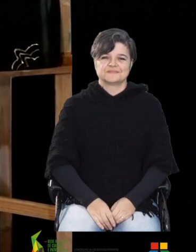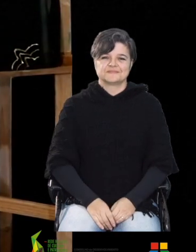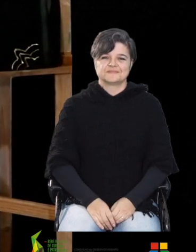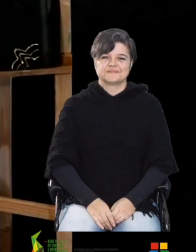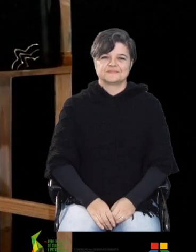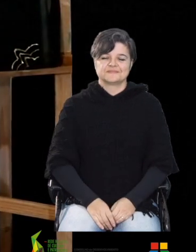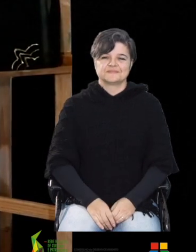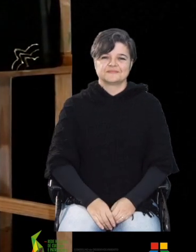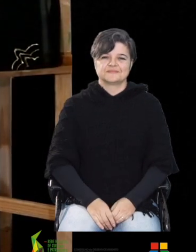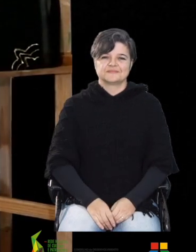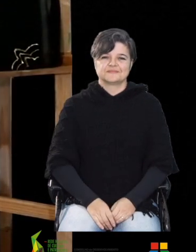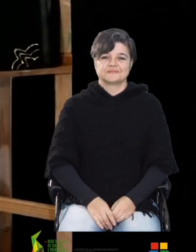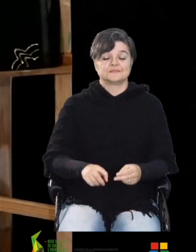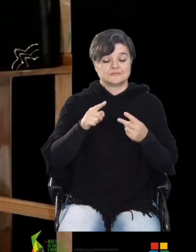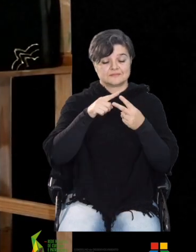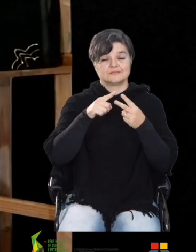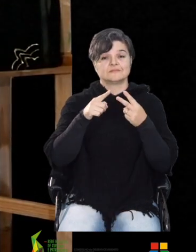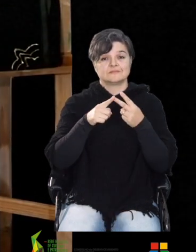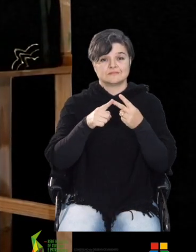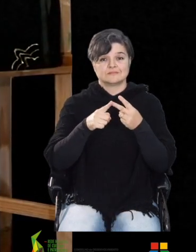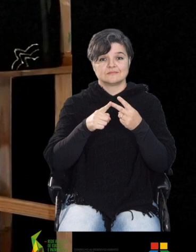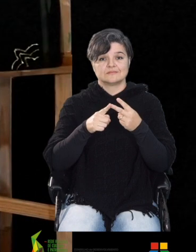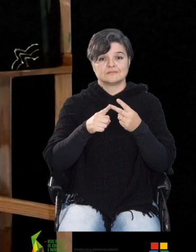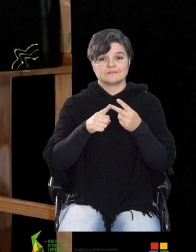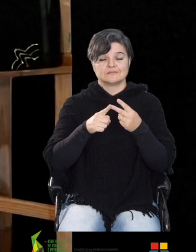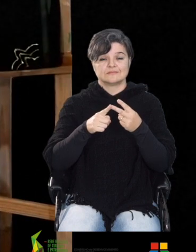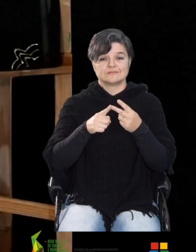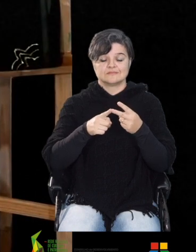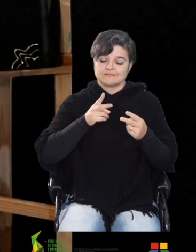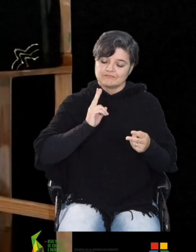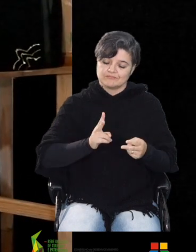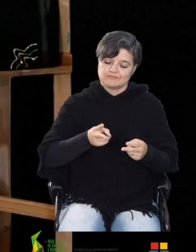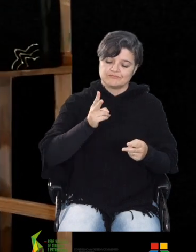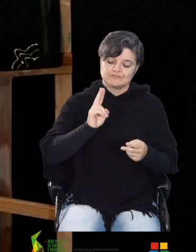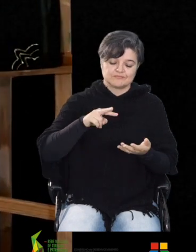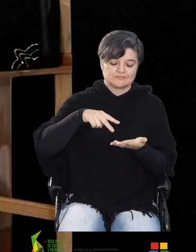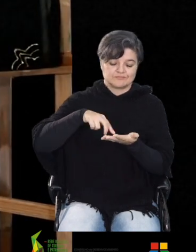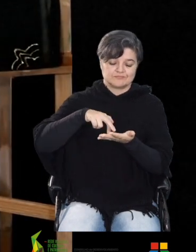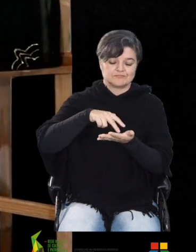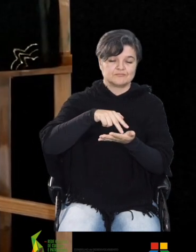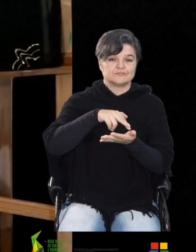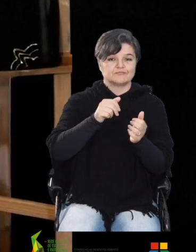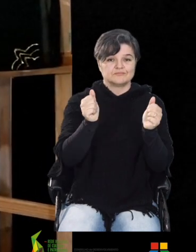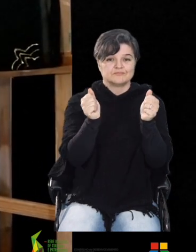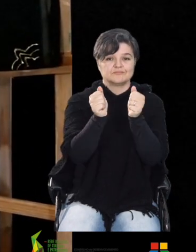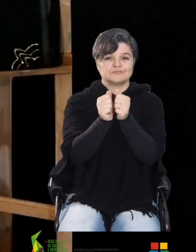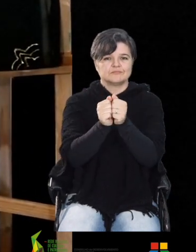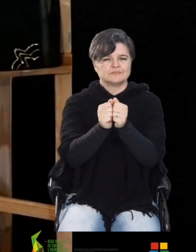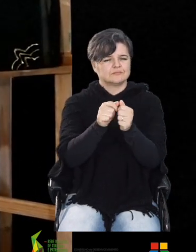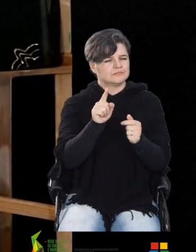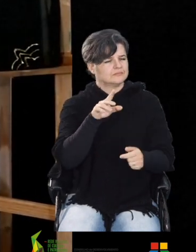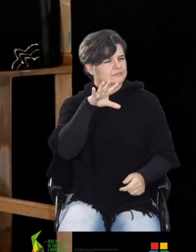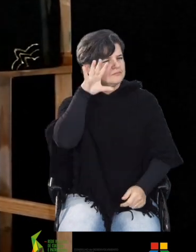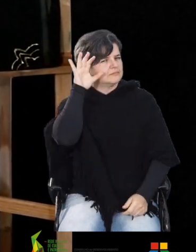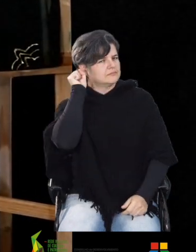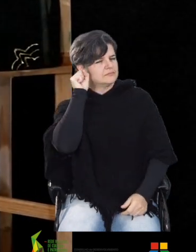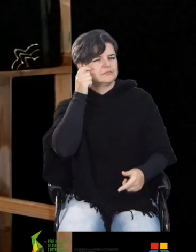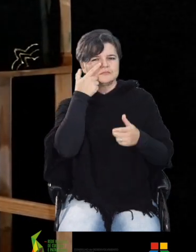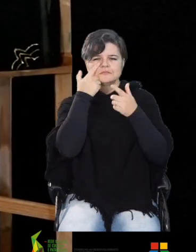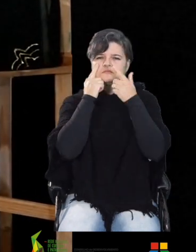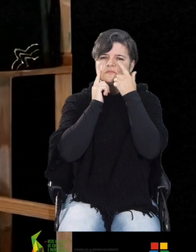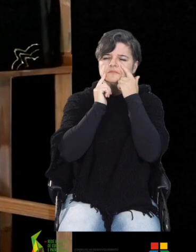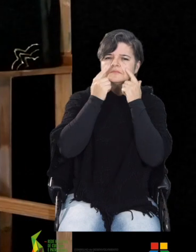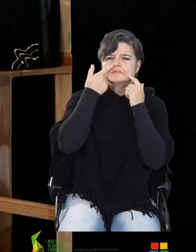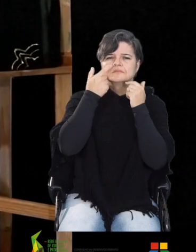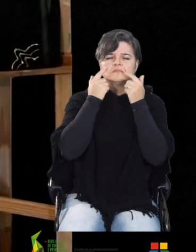o filme os dois amigos cantando pelo caminho quando escutaram alguém